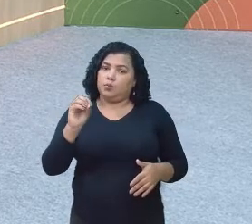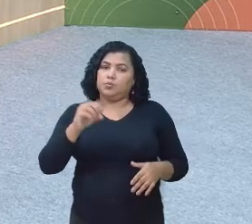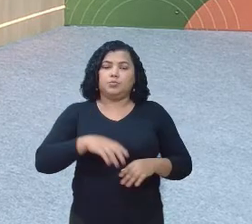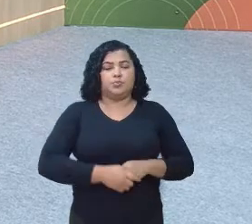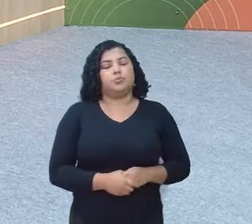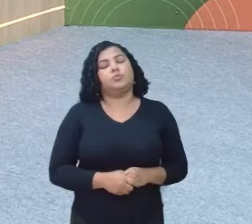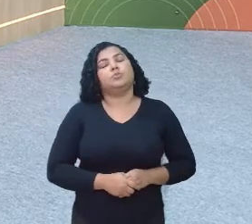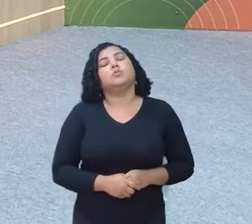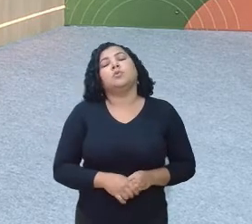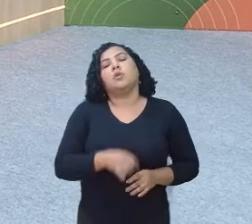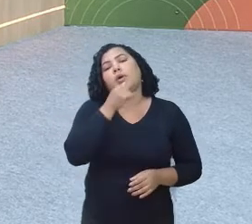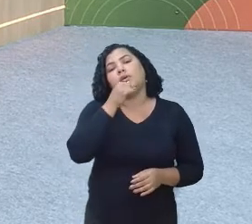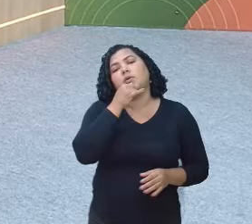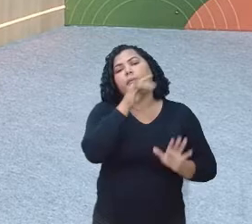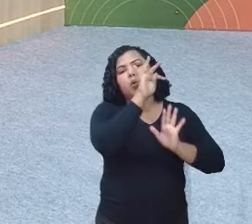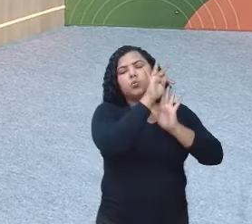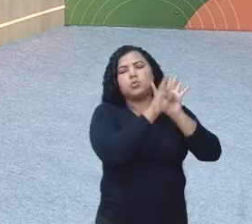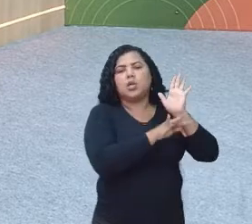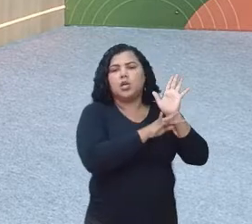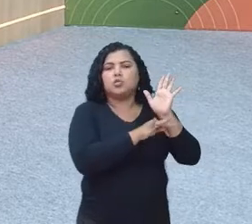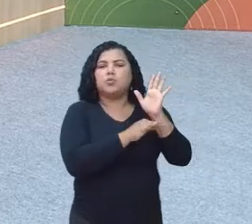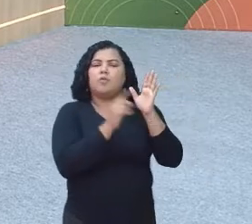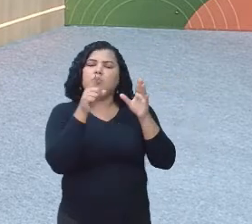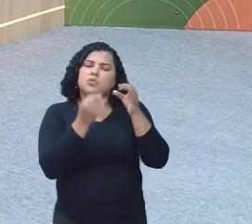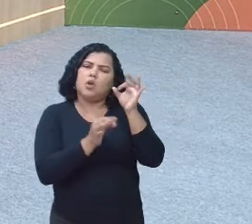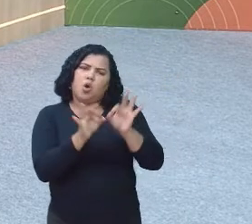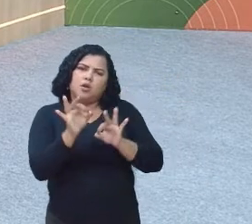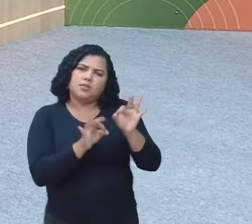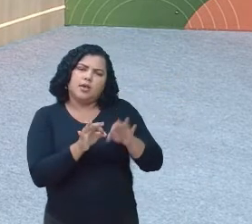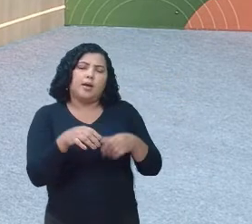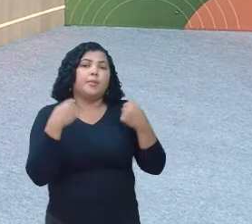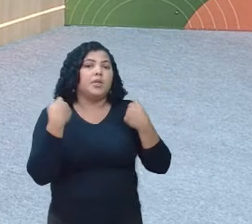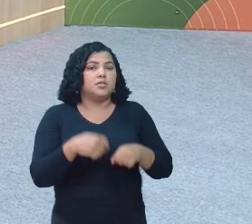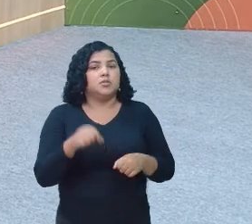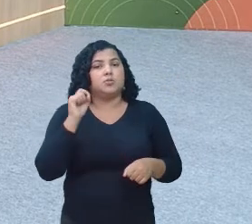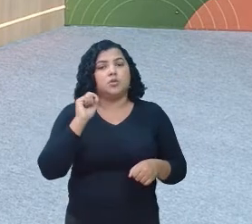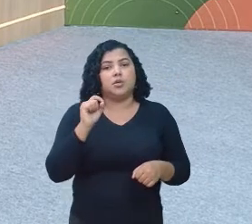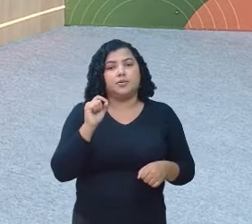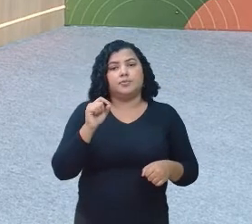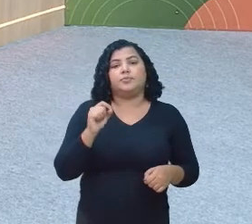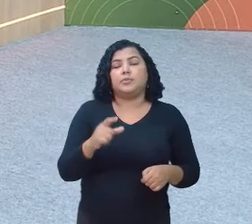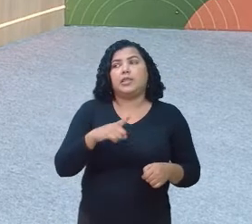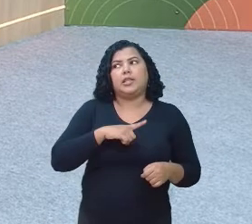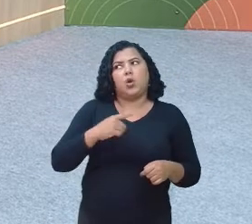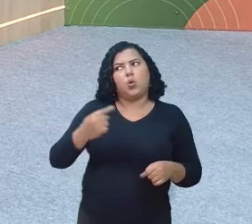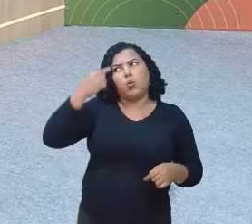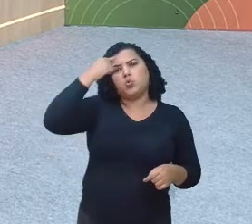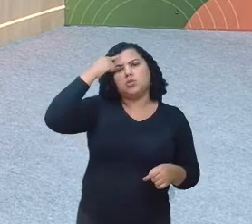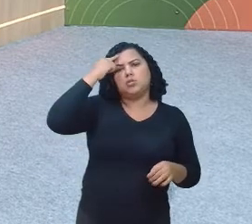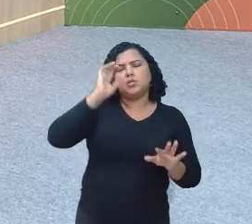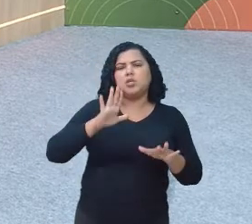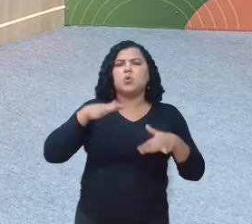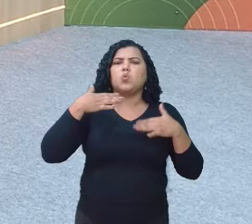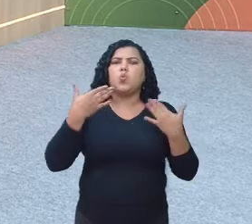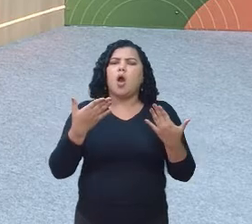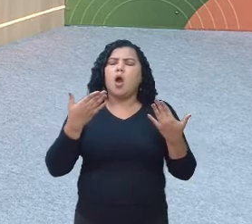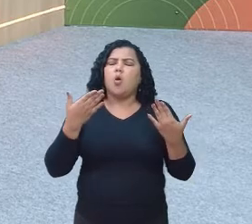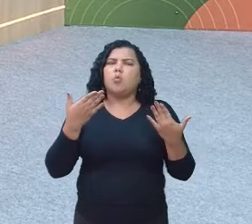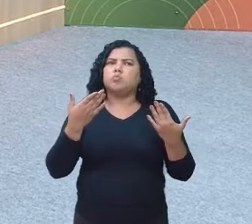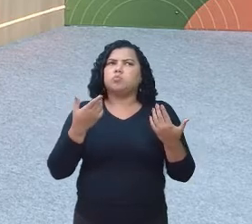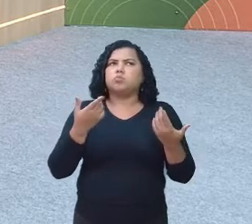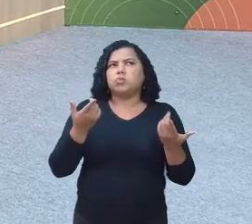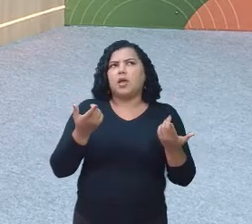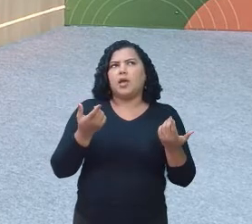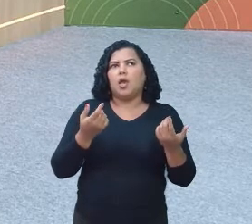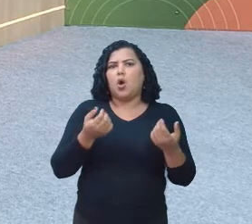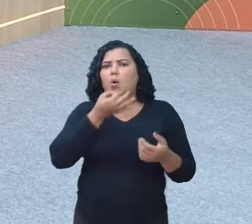texto argumentativo no artigo de opinião, você vai precisar ter consciência dos argumentos que você quer utilizar